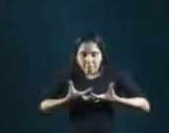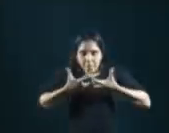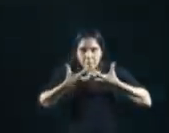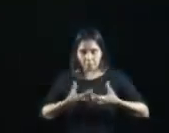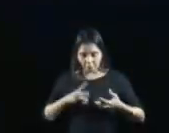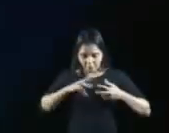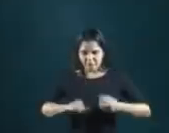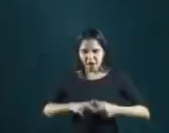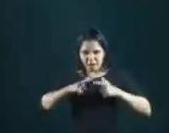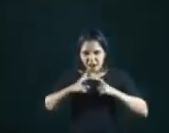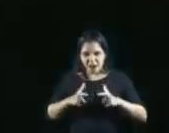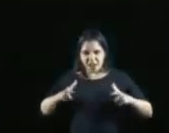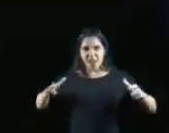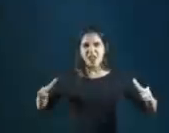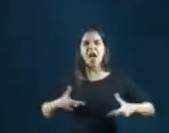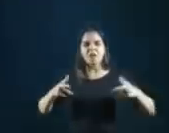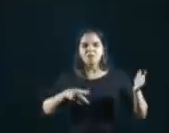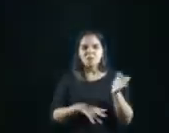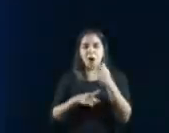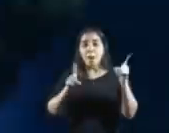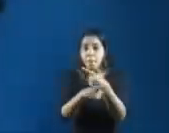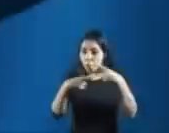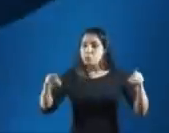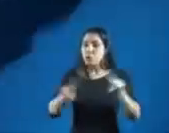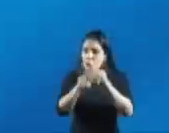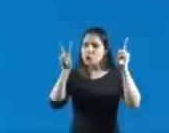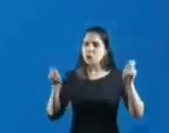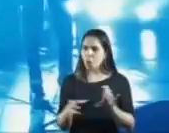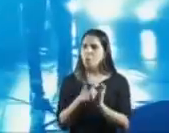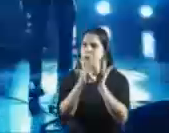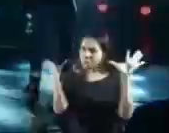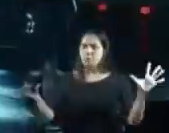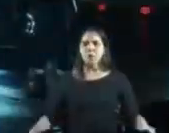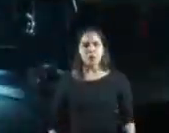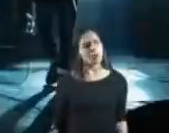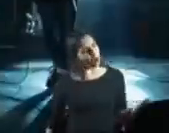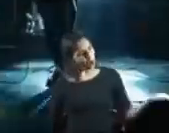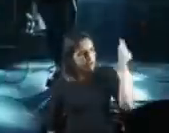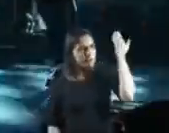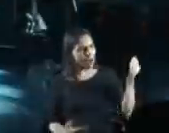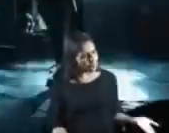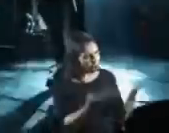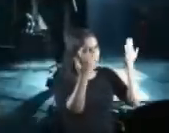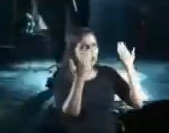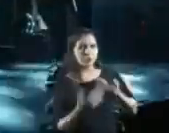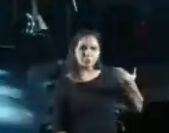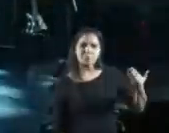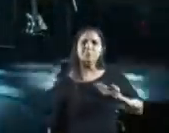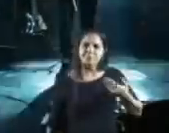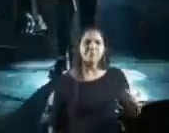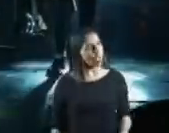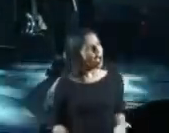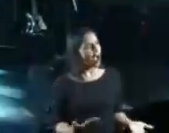vai crescendo um novo hino à liberdade. Avante, camarada,